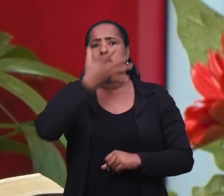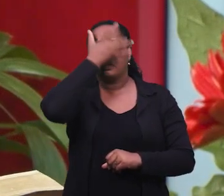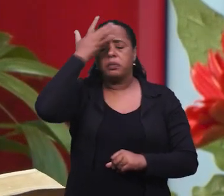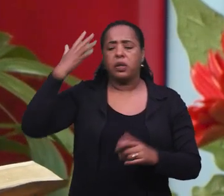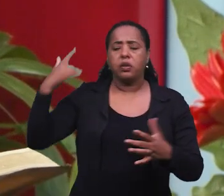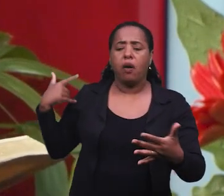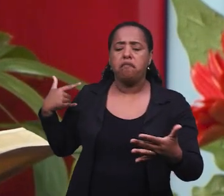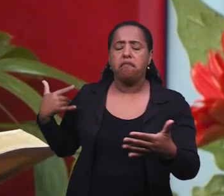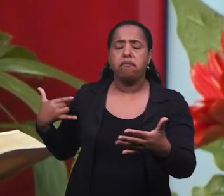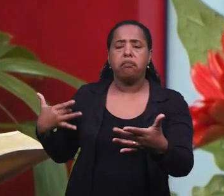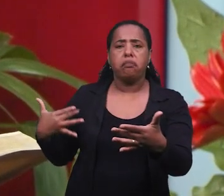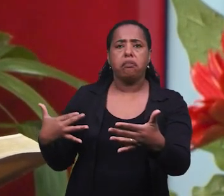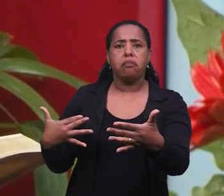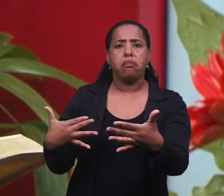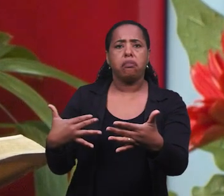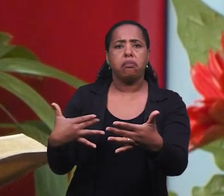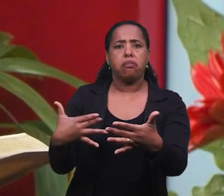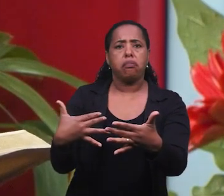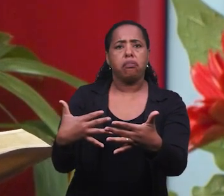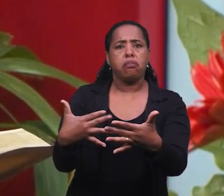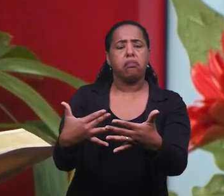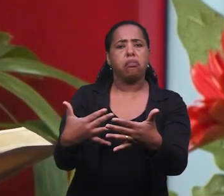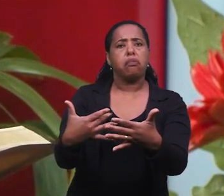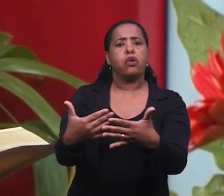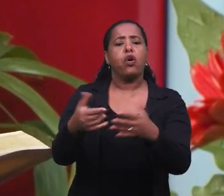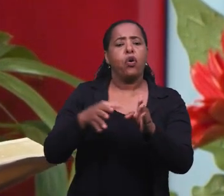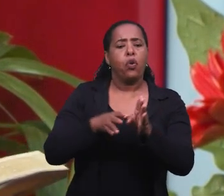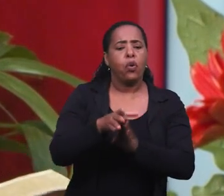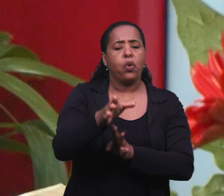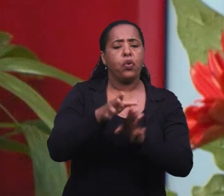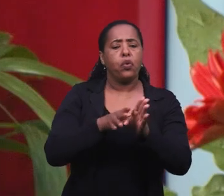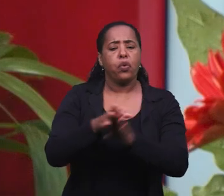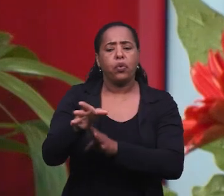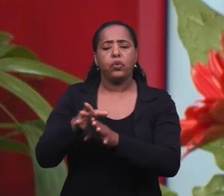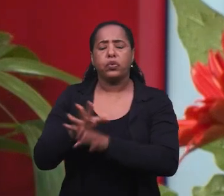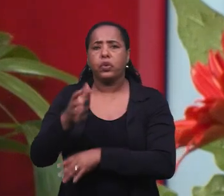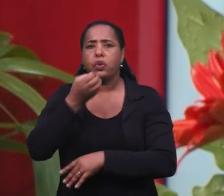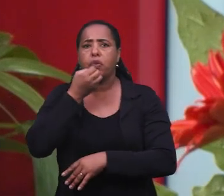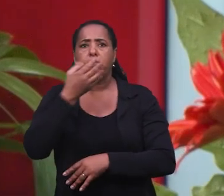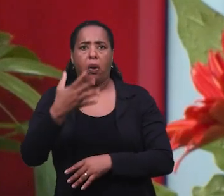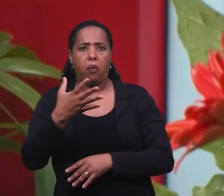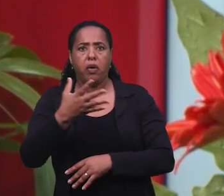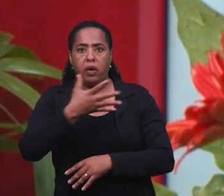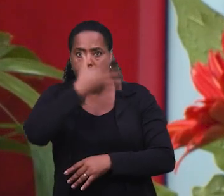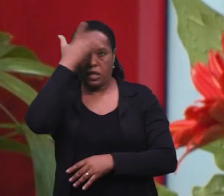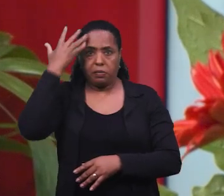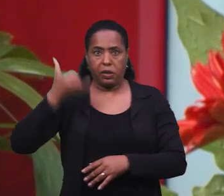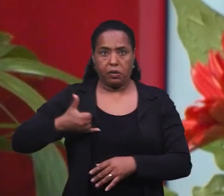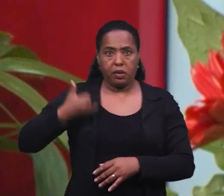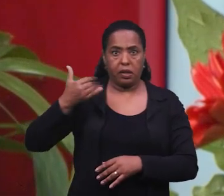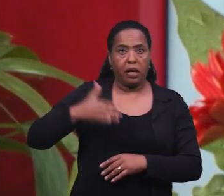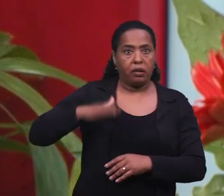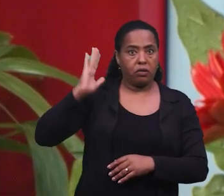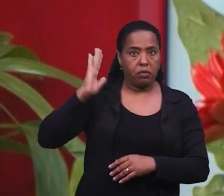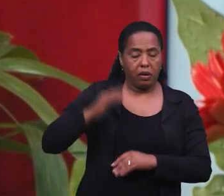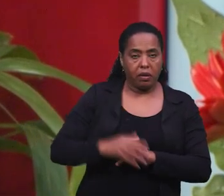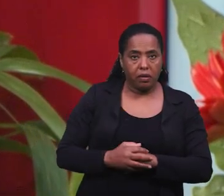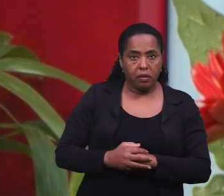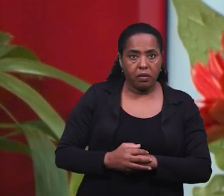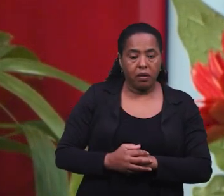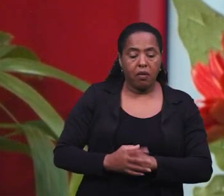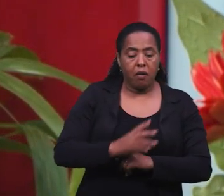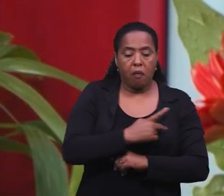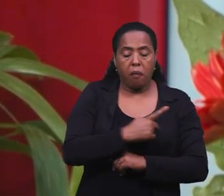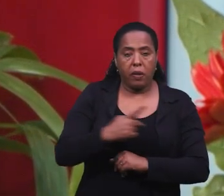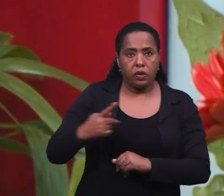dê aqui essa condição até que eu tenha anunciado a tua força. Vejam bem, talvez